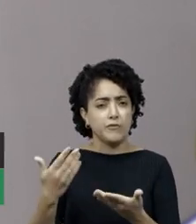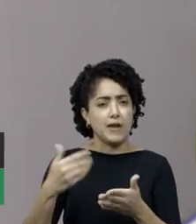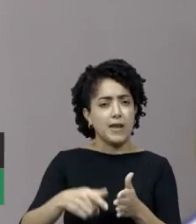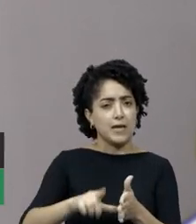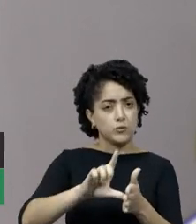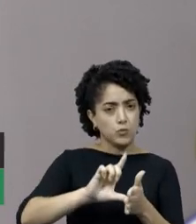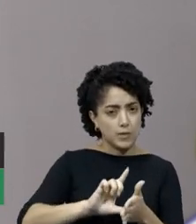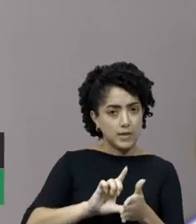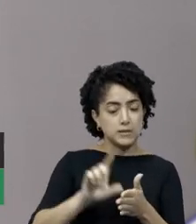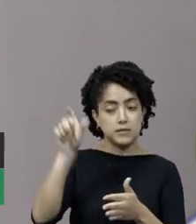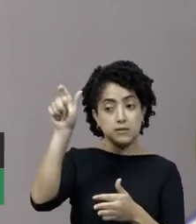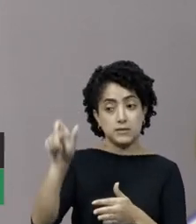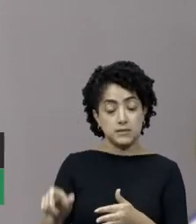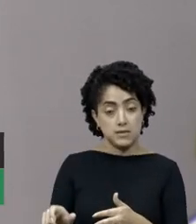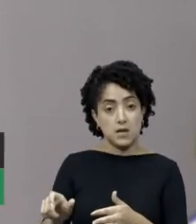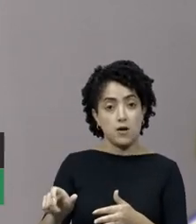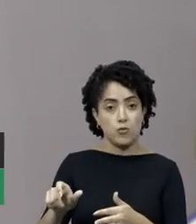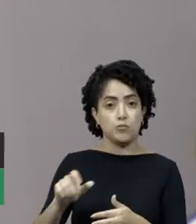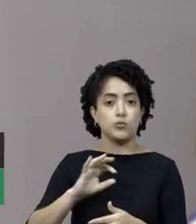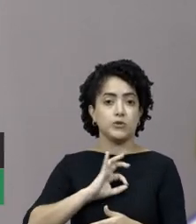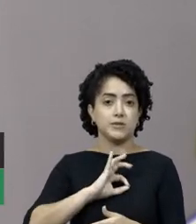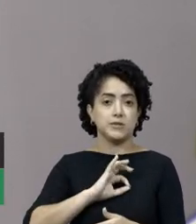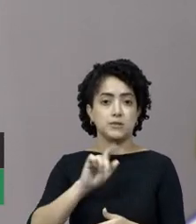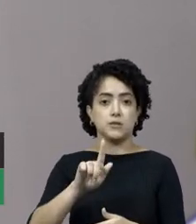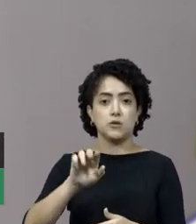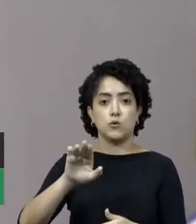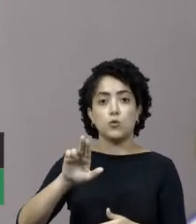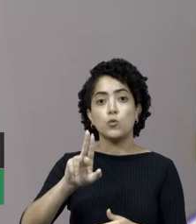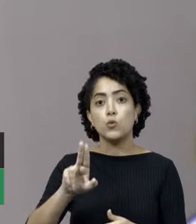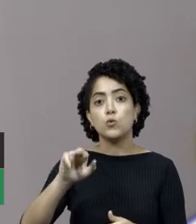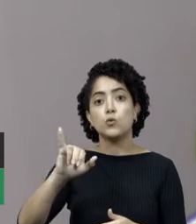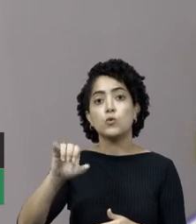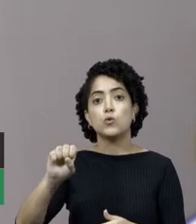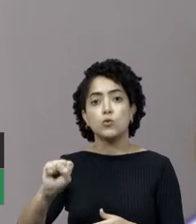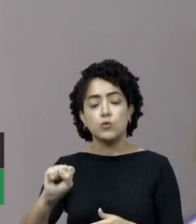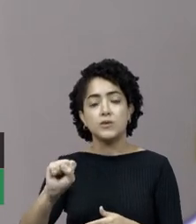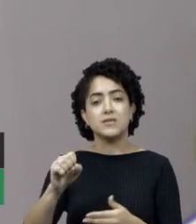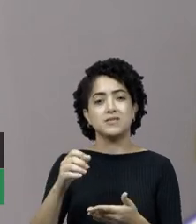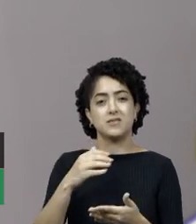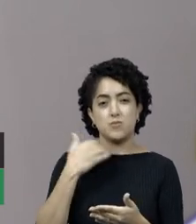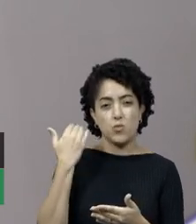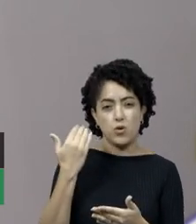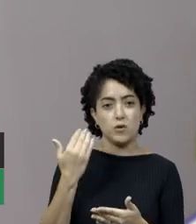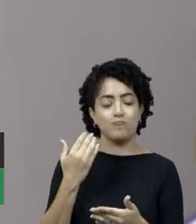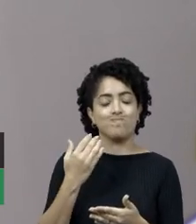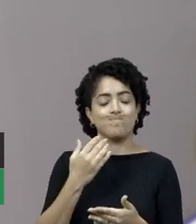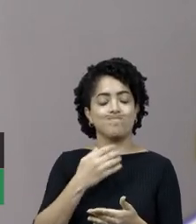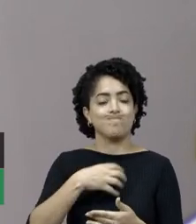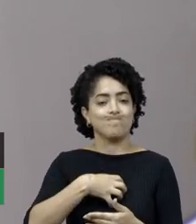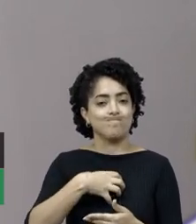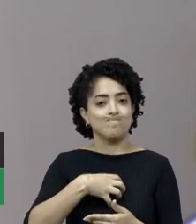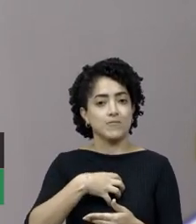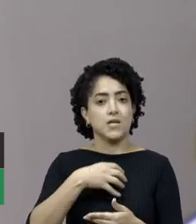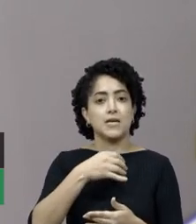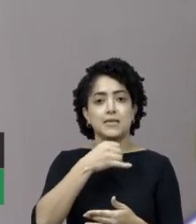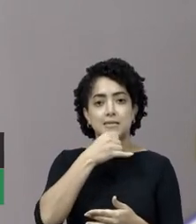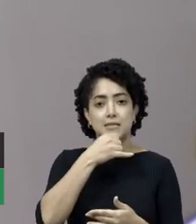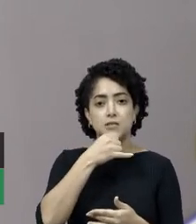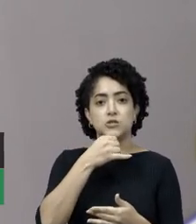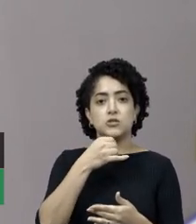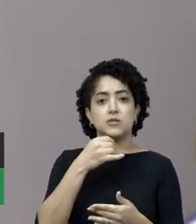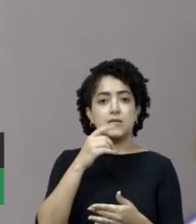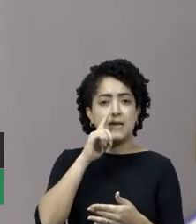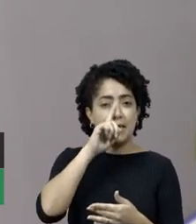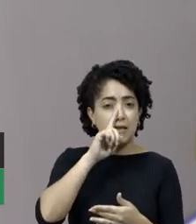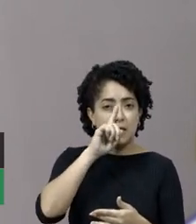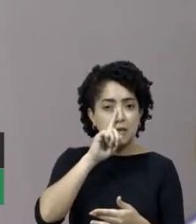policial Luiz Fernando. É muito triste a gente ouvir uma notícia dessa. A gente sabe do grande risco